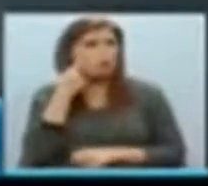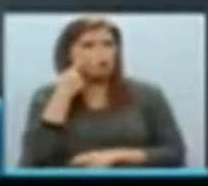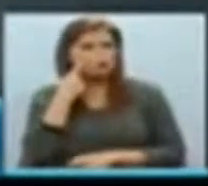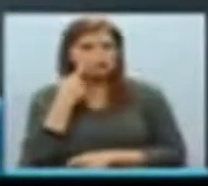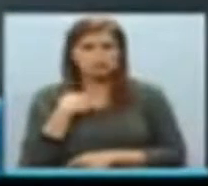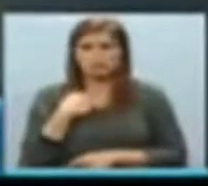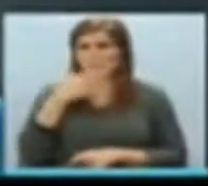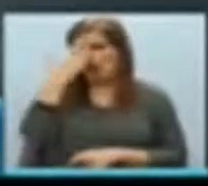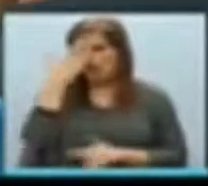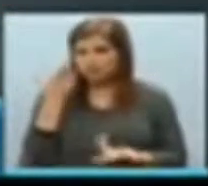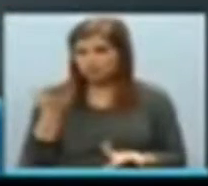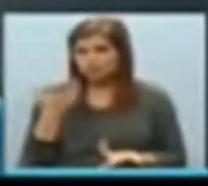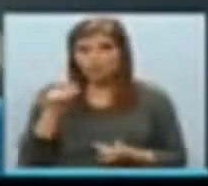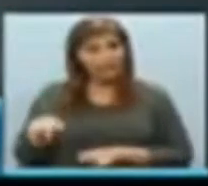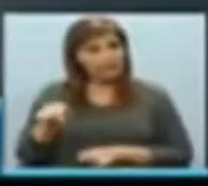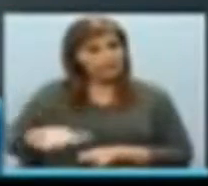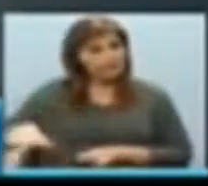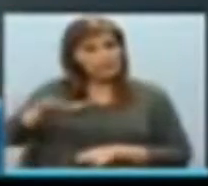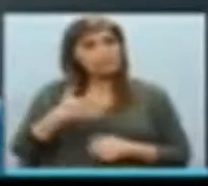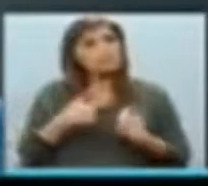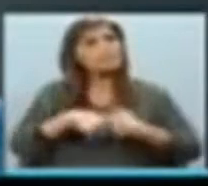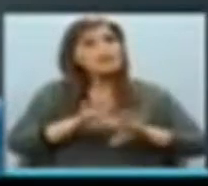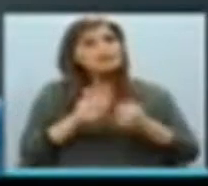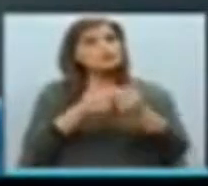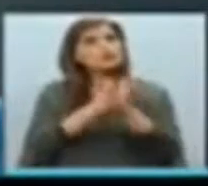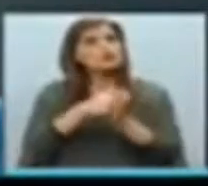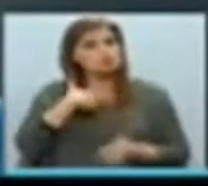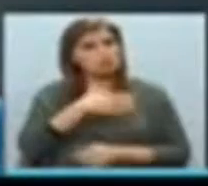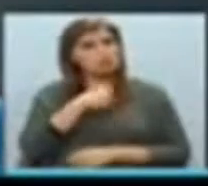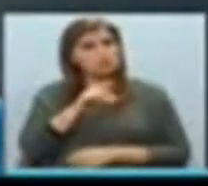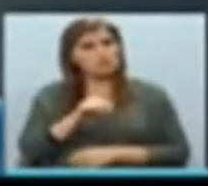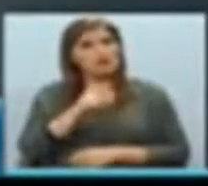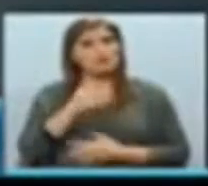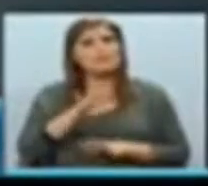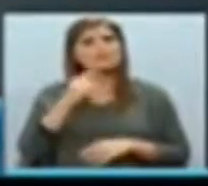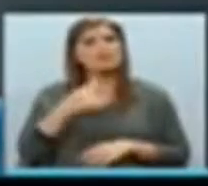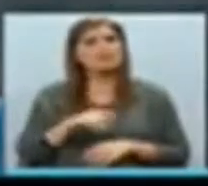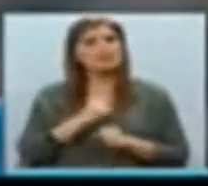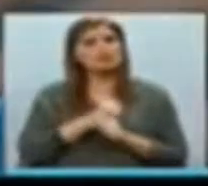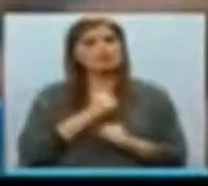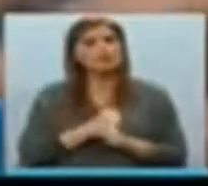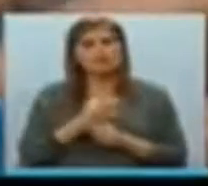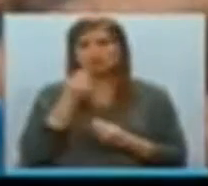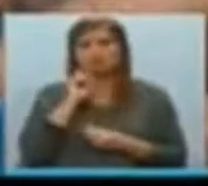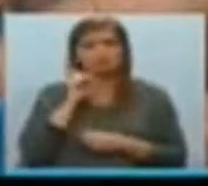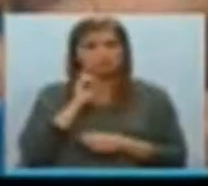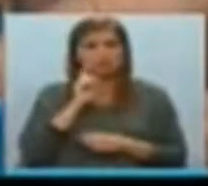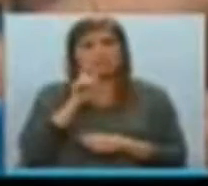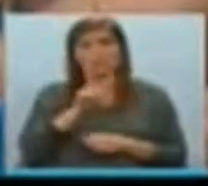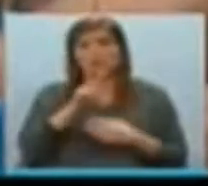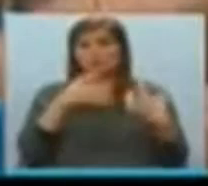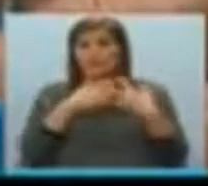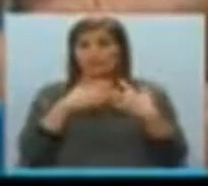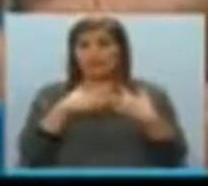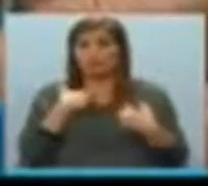só aqui mas no mundo inteiro e teve uma acima um trabalho fundamental durante a segunda guerra mundial foi o